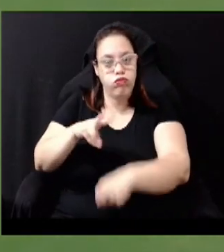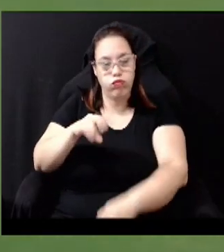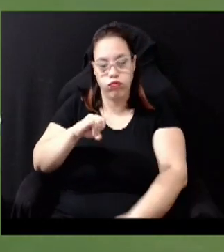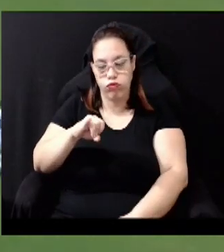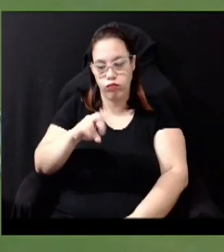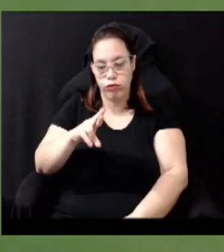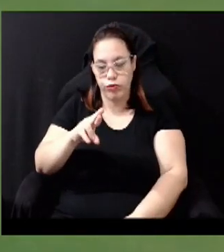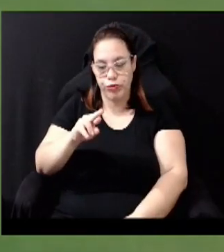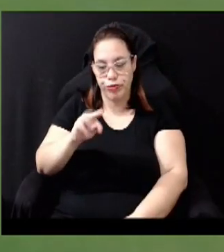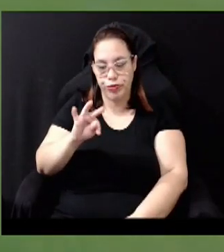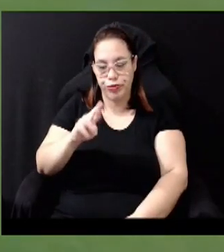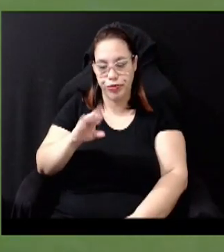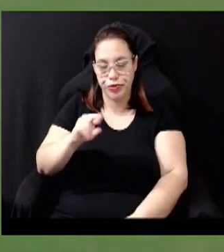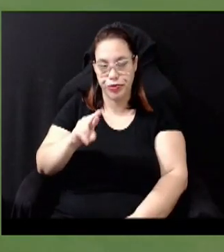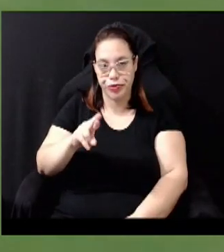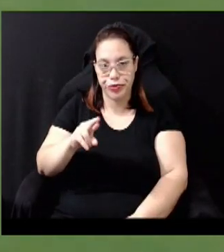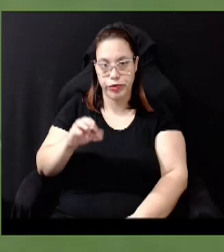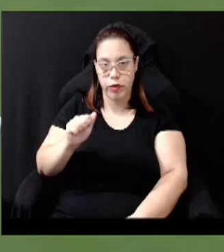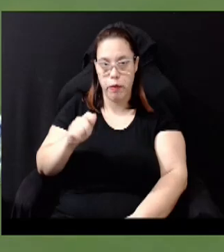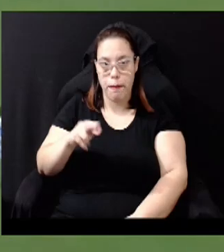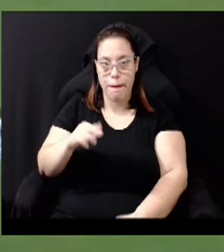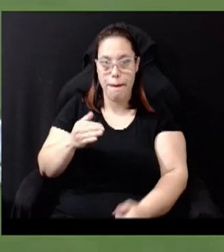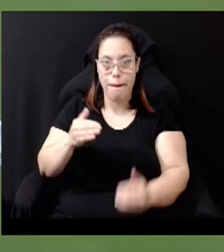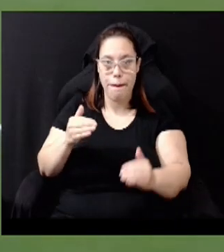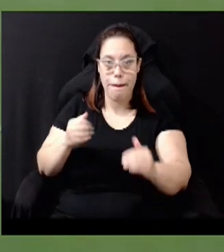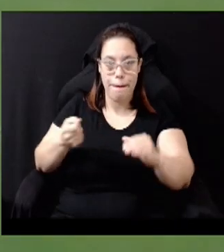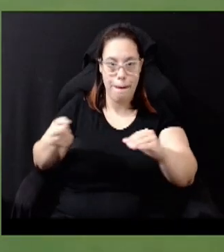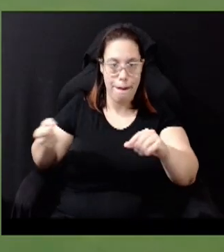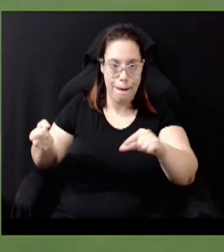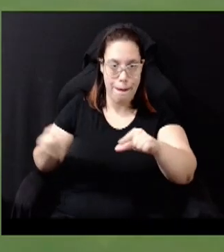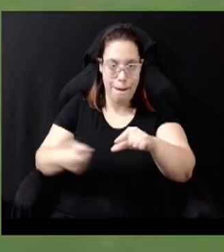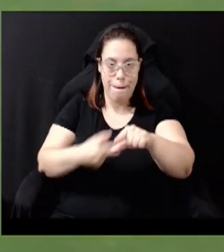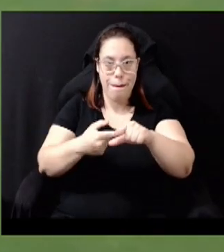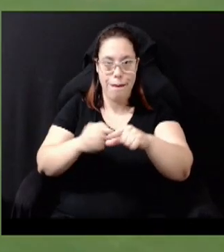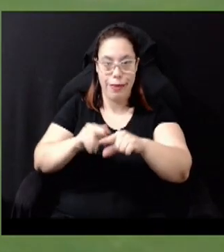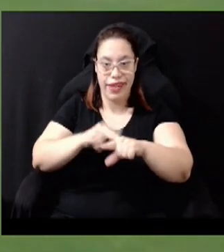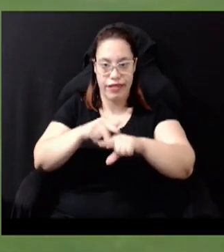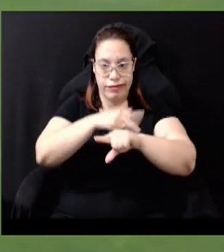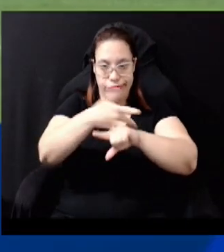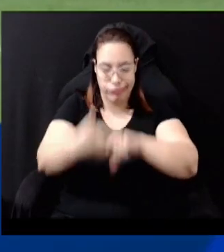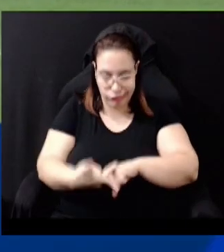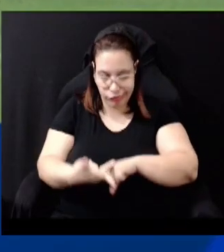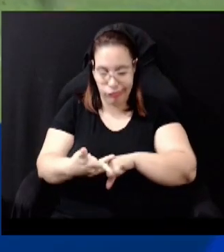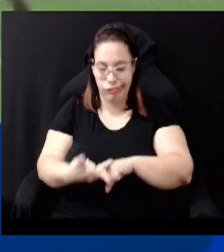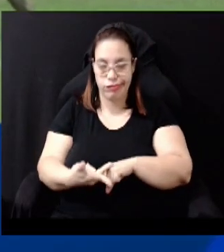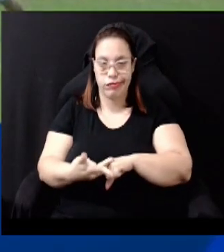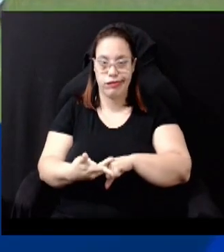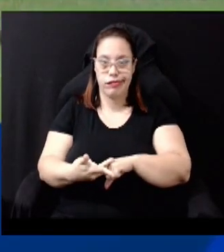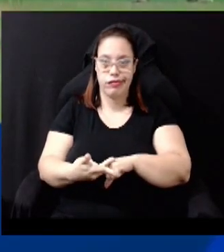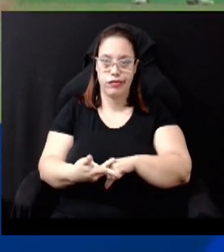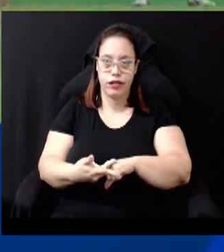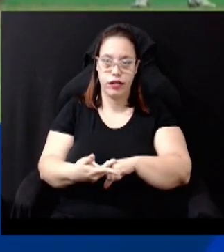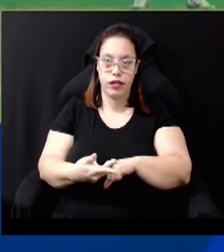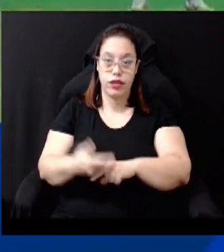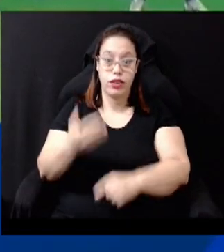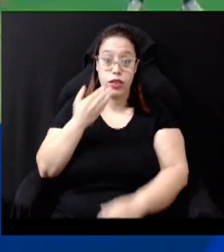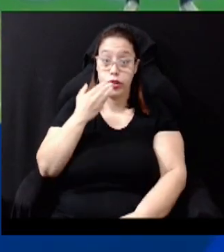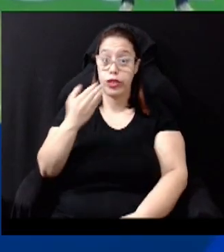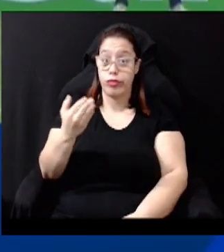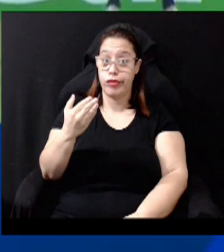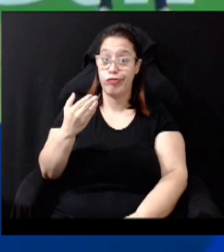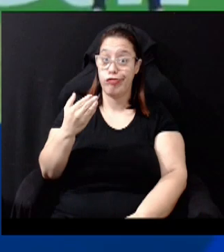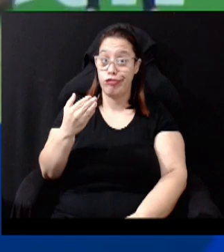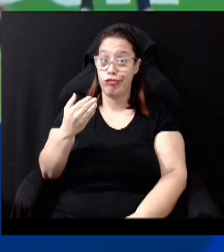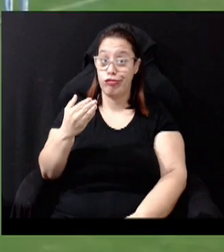tabelou com Arthur, invadiu a área e foi derrubado por Fábio Sanches. O VAR chamou e o árbitro